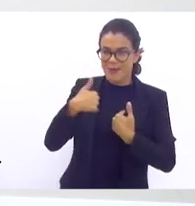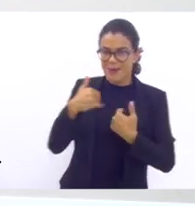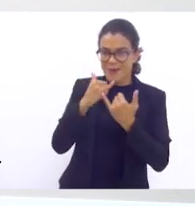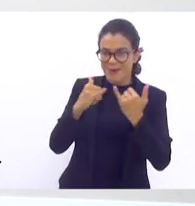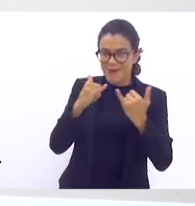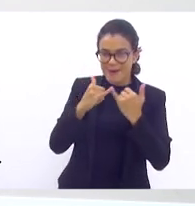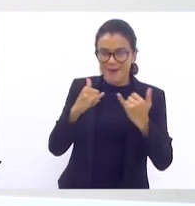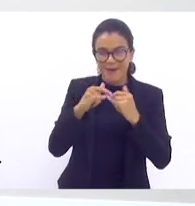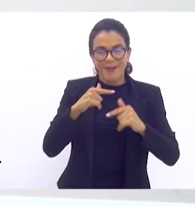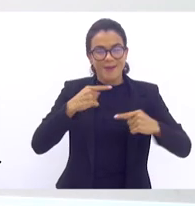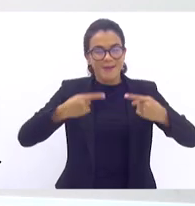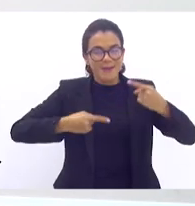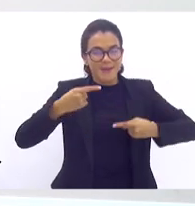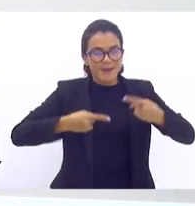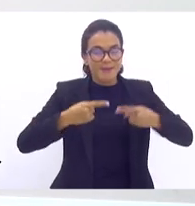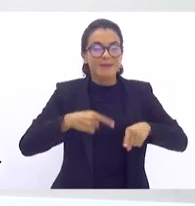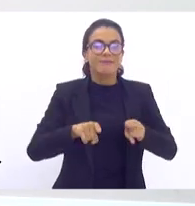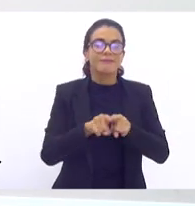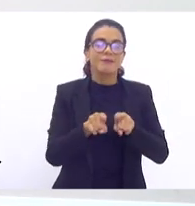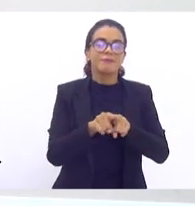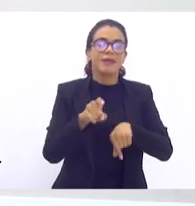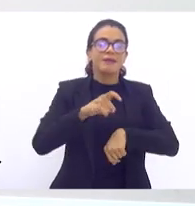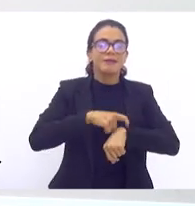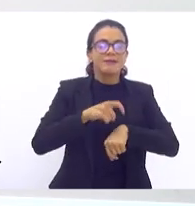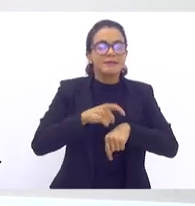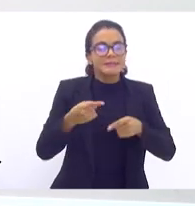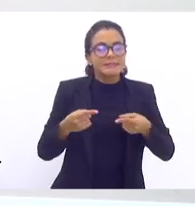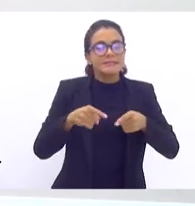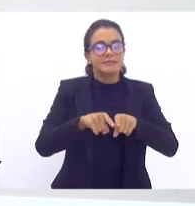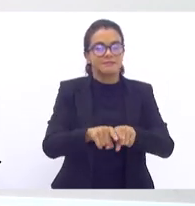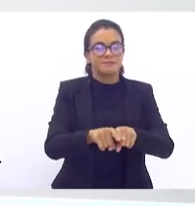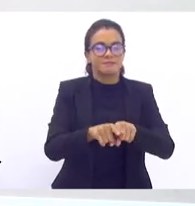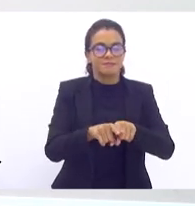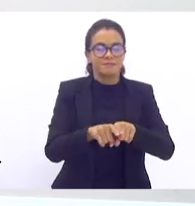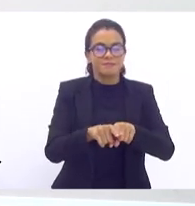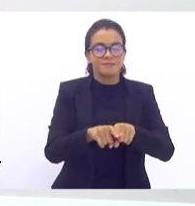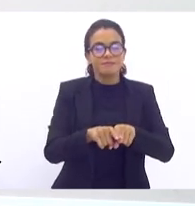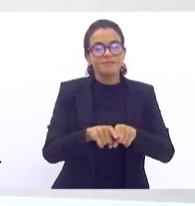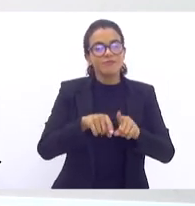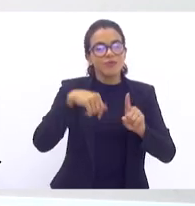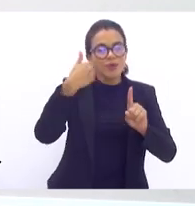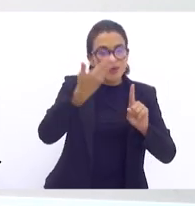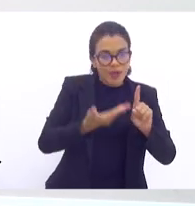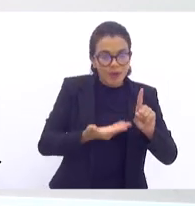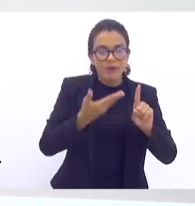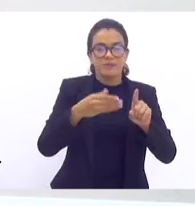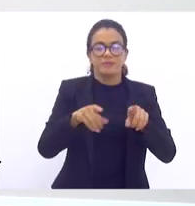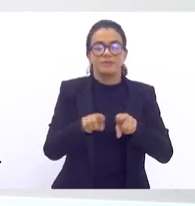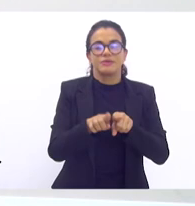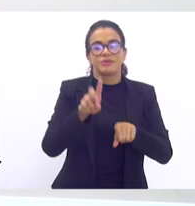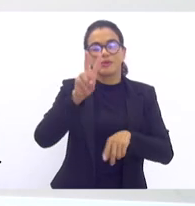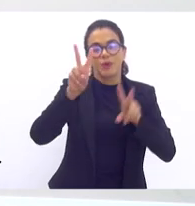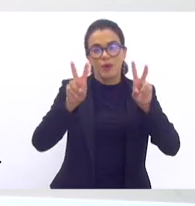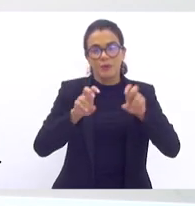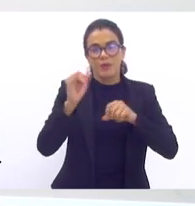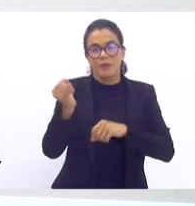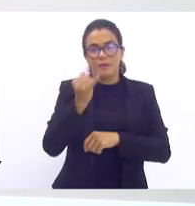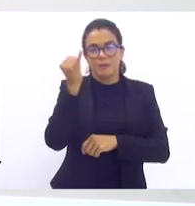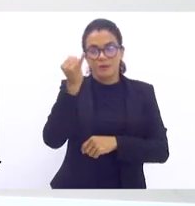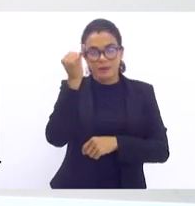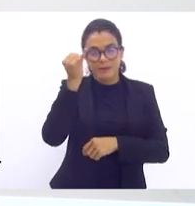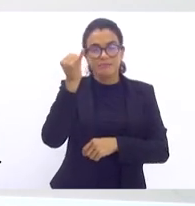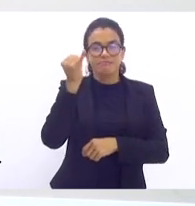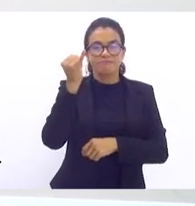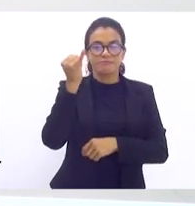debate e ao mesmo tempo o reconhecimento da importância Deputado